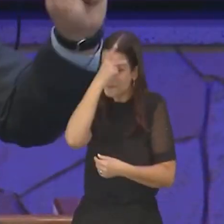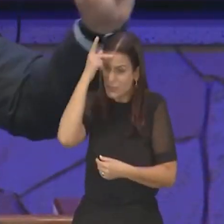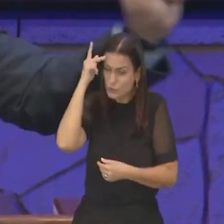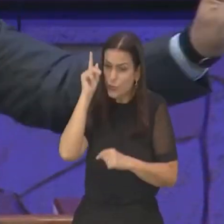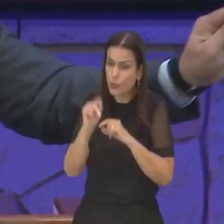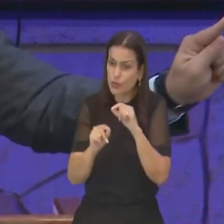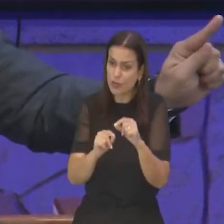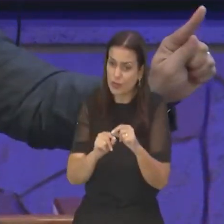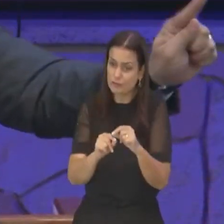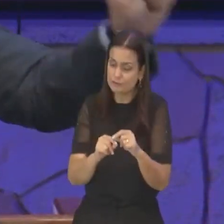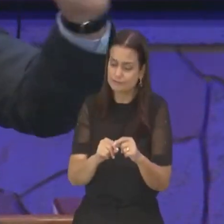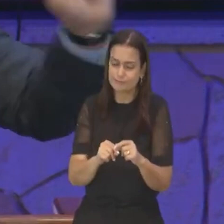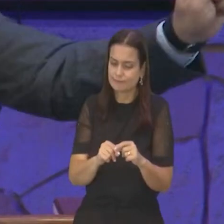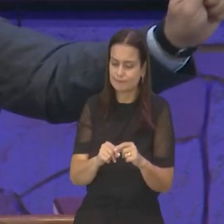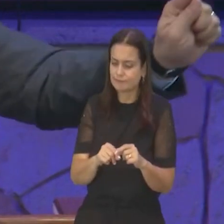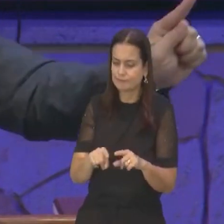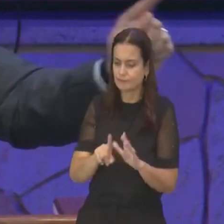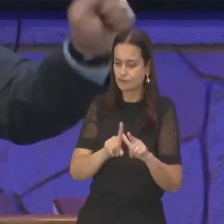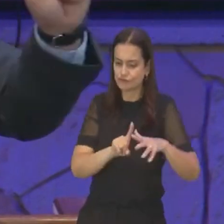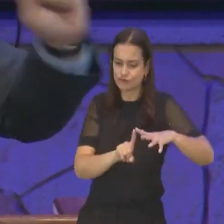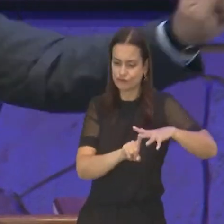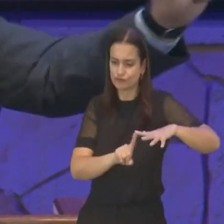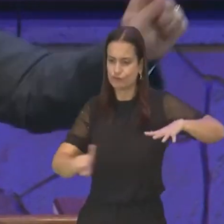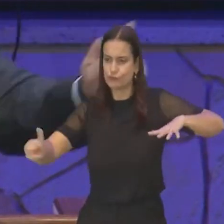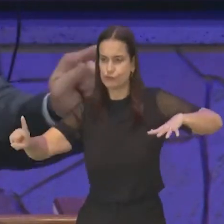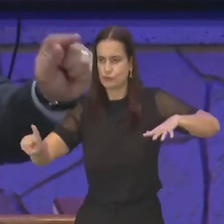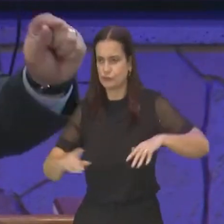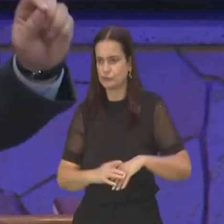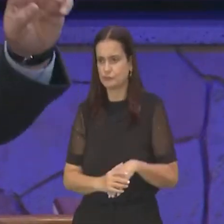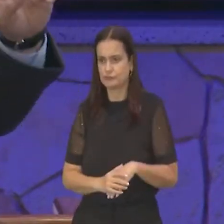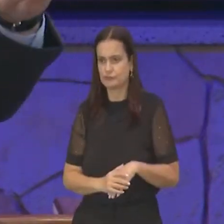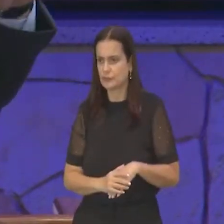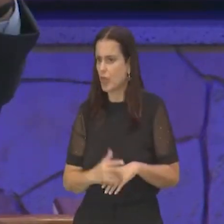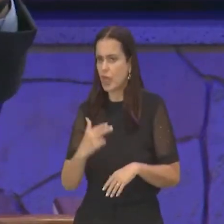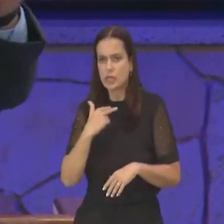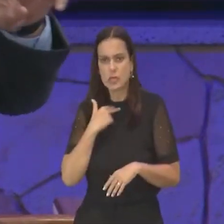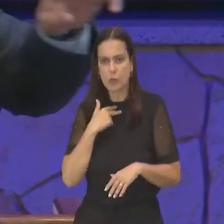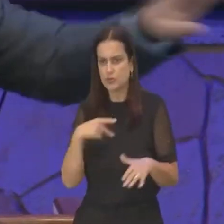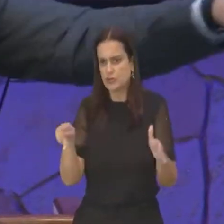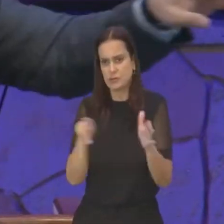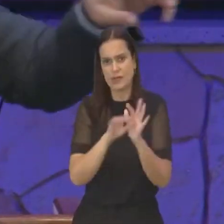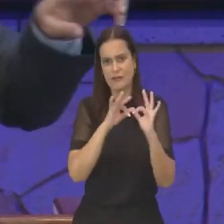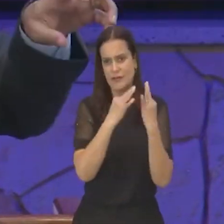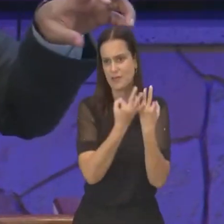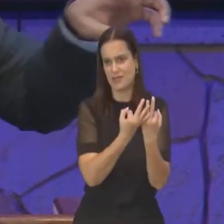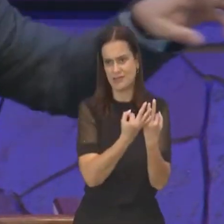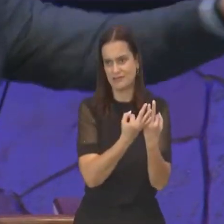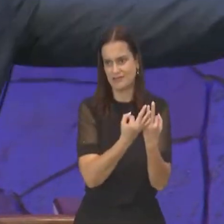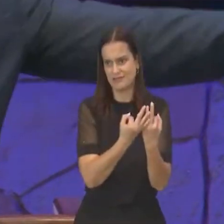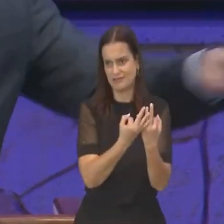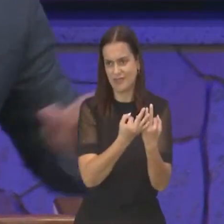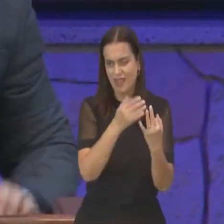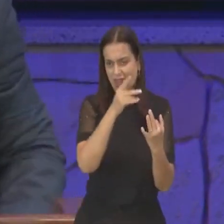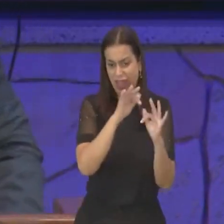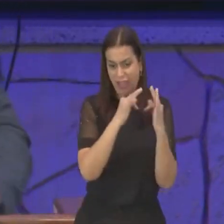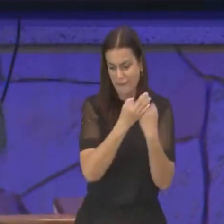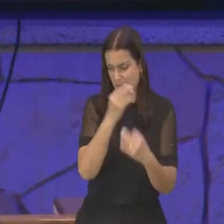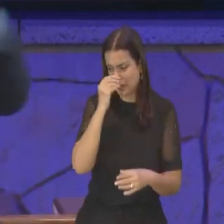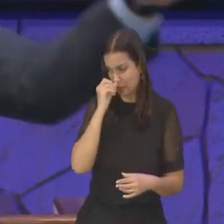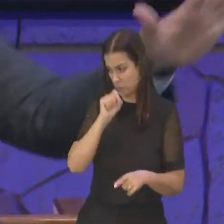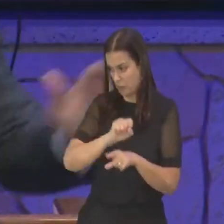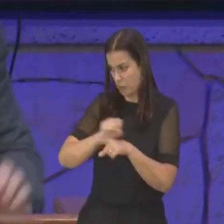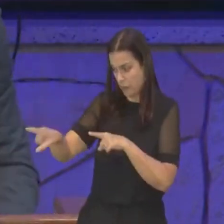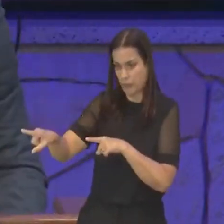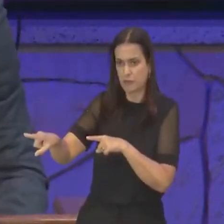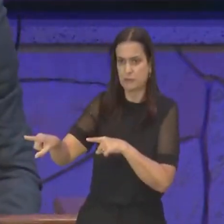família era excluído, sem direito algum, sem direito à herança, era retirado, exterminado do seio da família e ficava